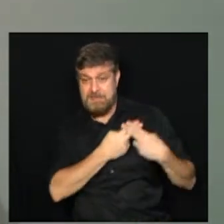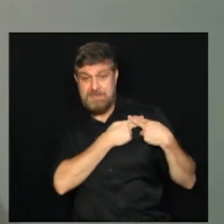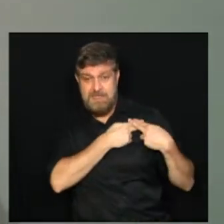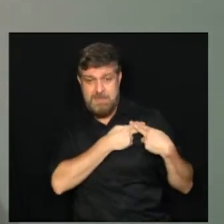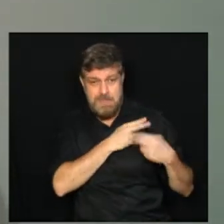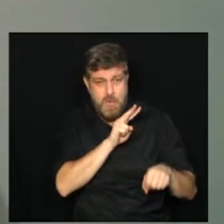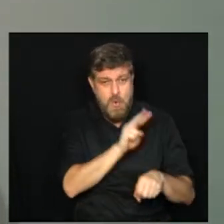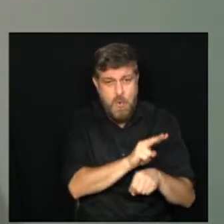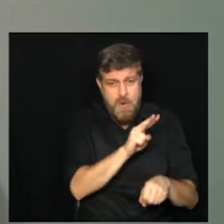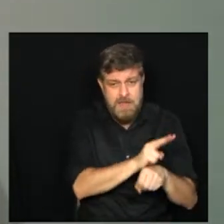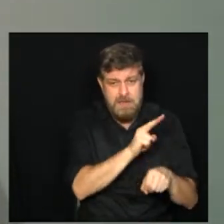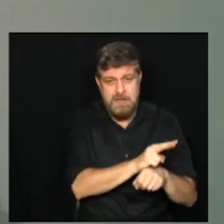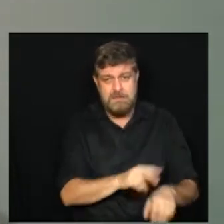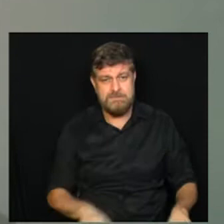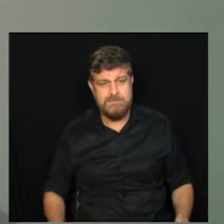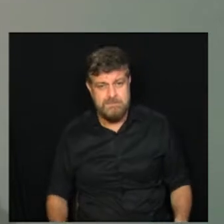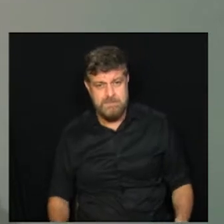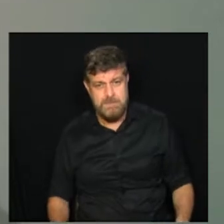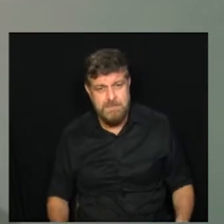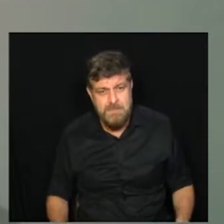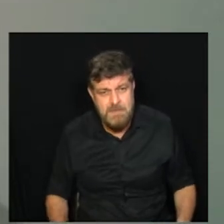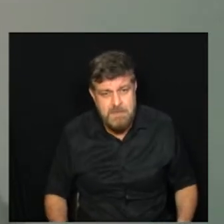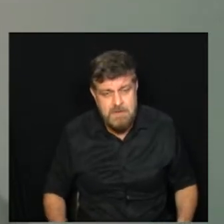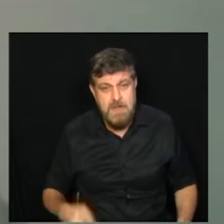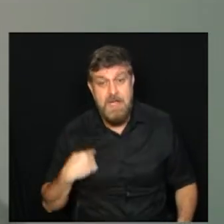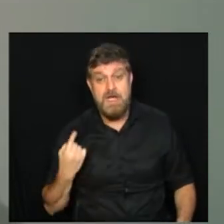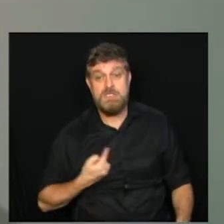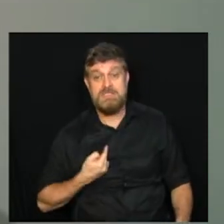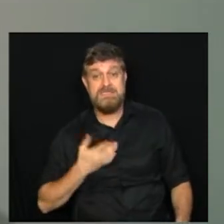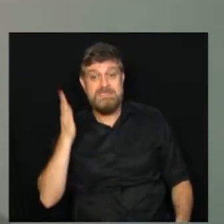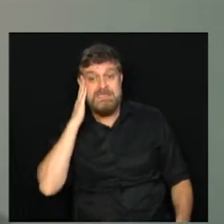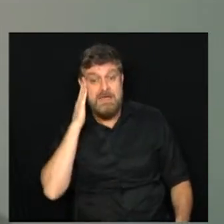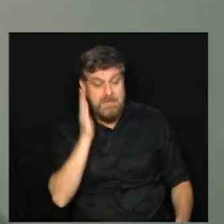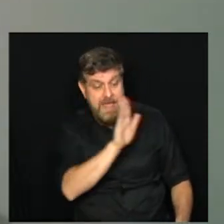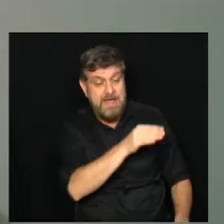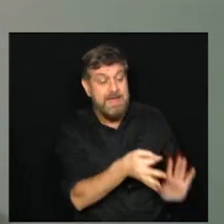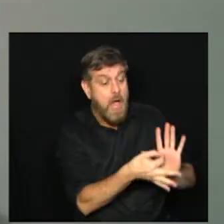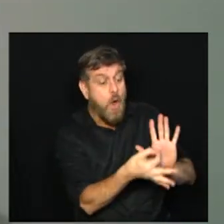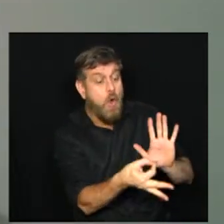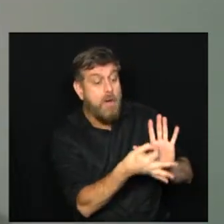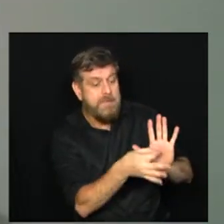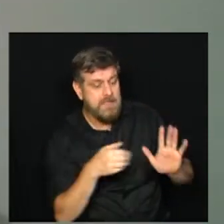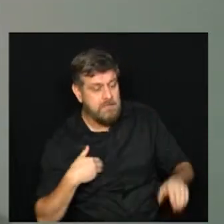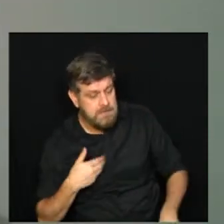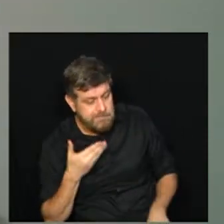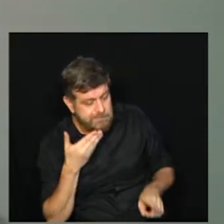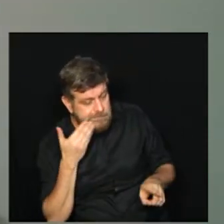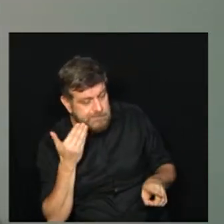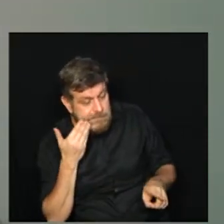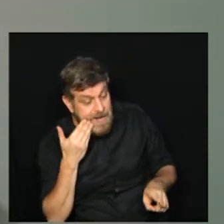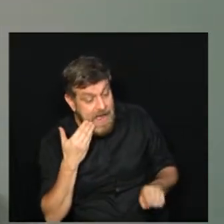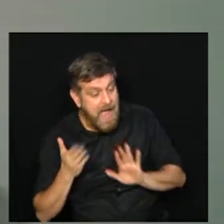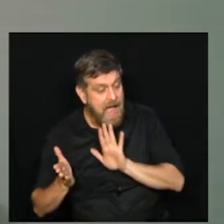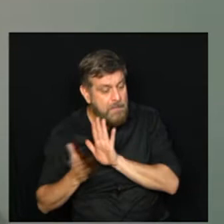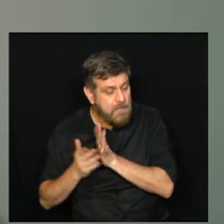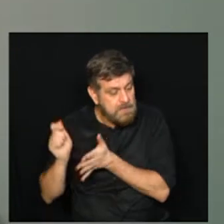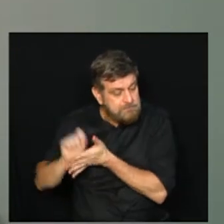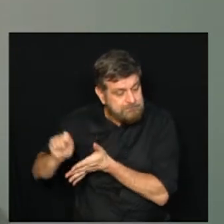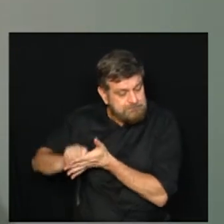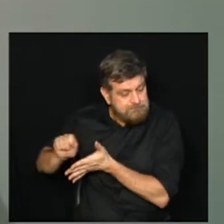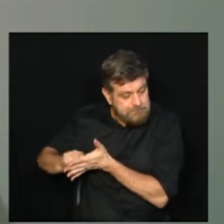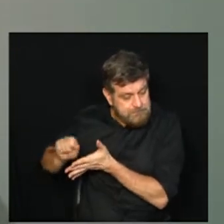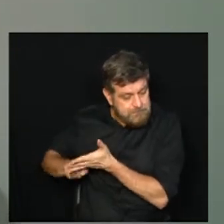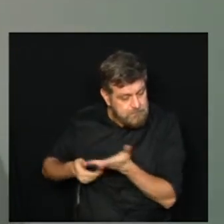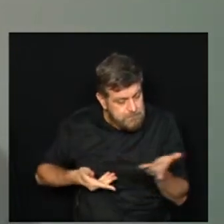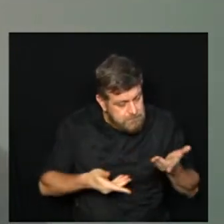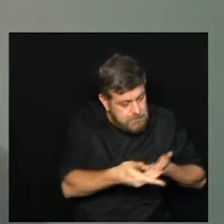também, dentro desse projeto, a gente quer ouvir as crianças para apresentar essas propostas. Então, quando a gente